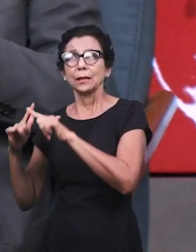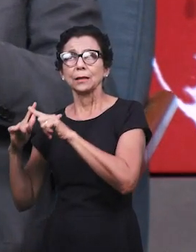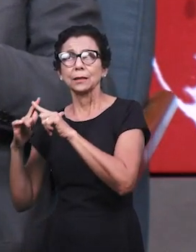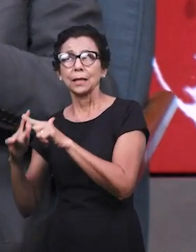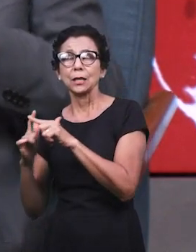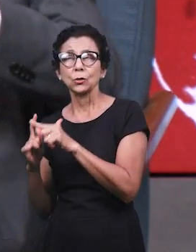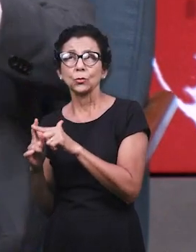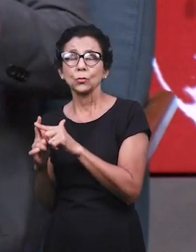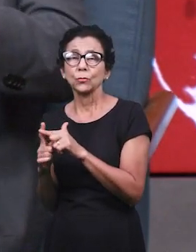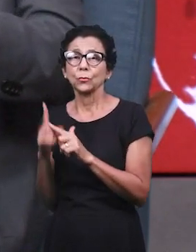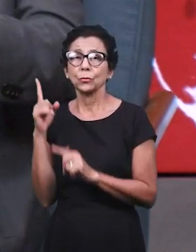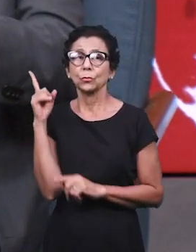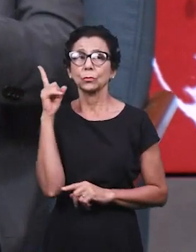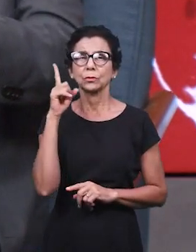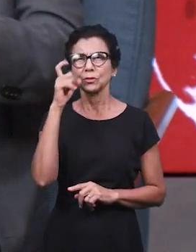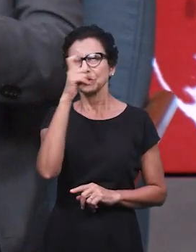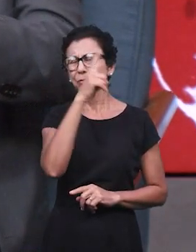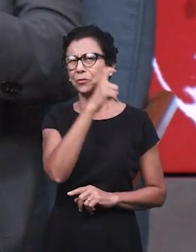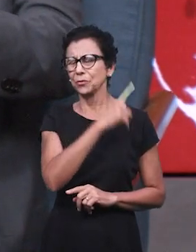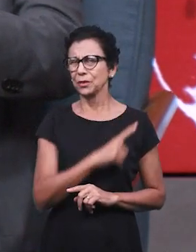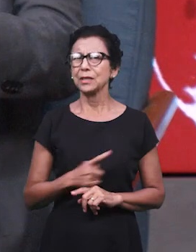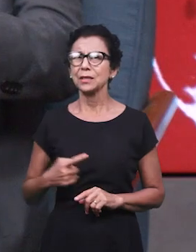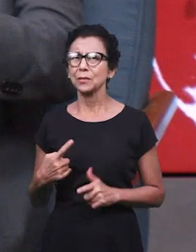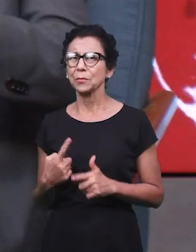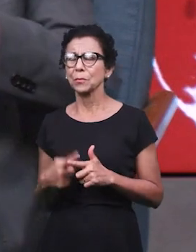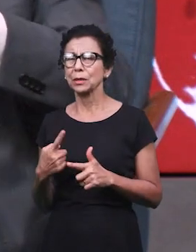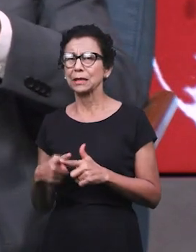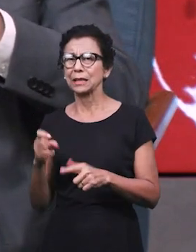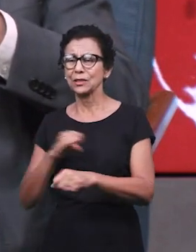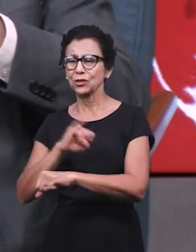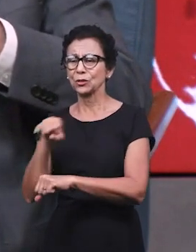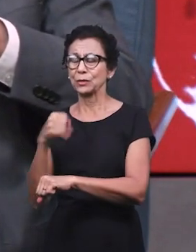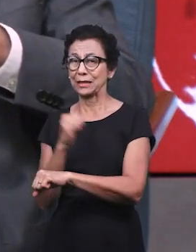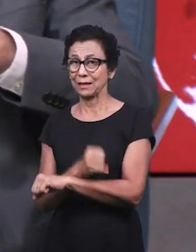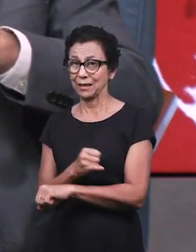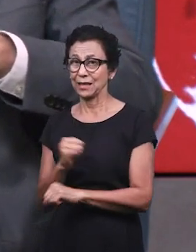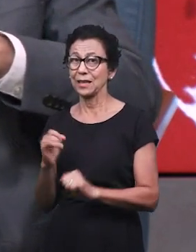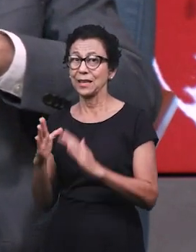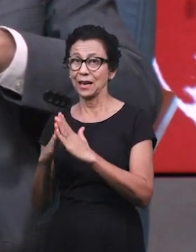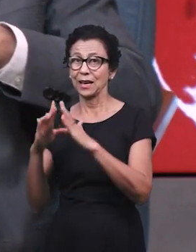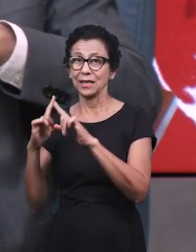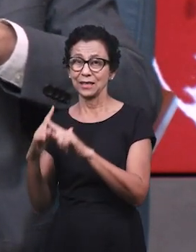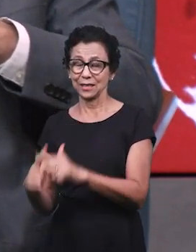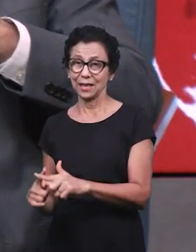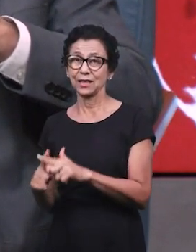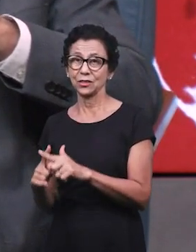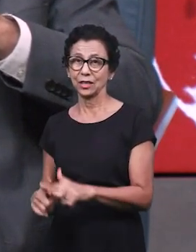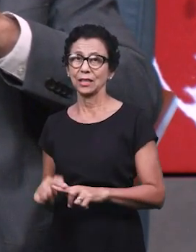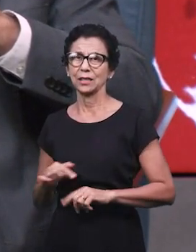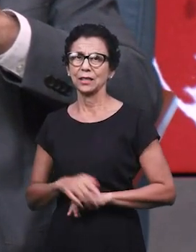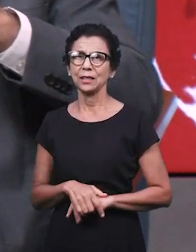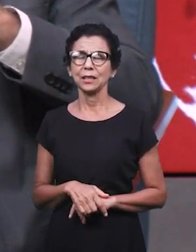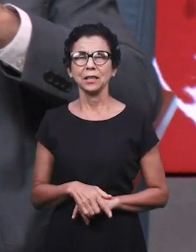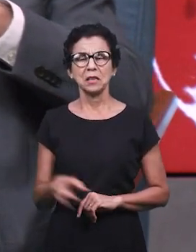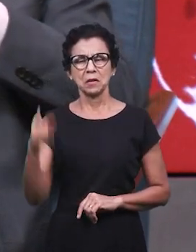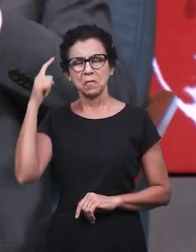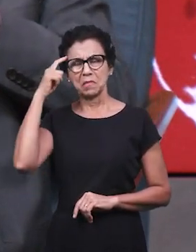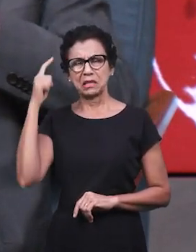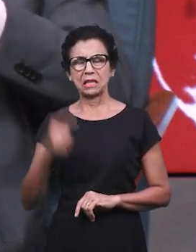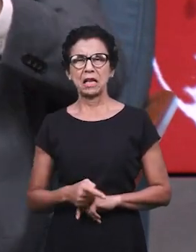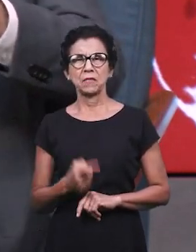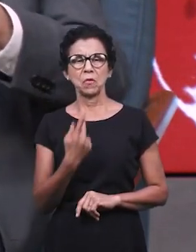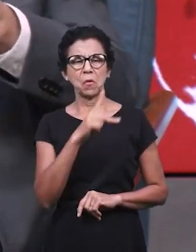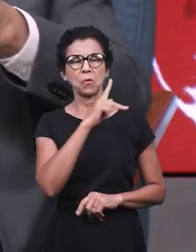mal-estar, porque a igreja em Jerusalém achava que os gentios não podiam se converter,